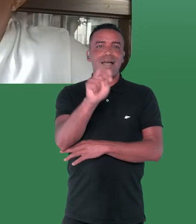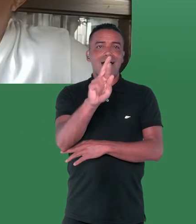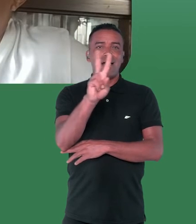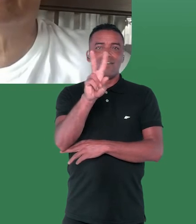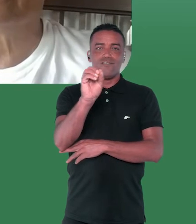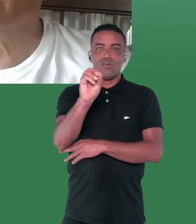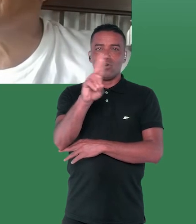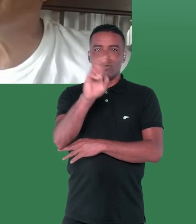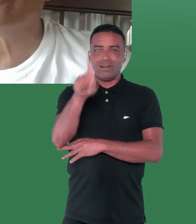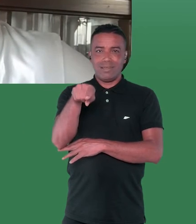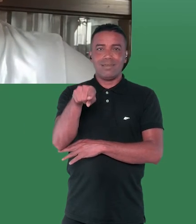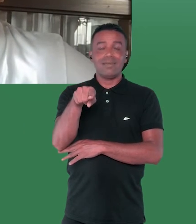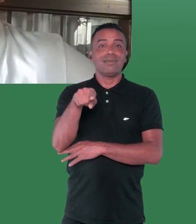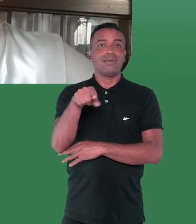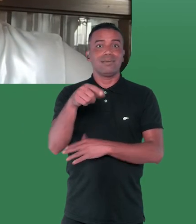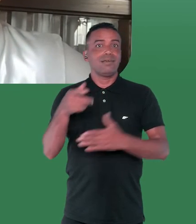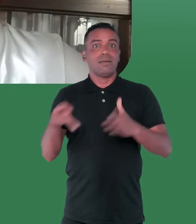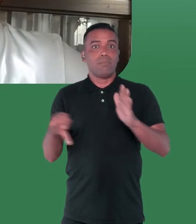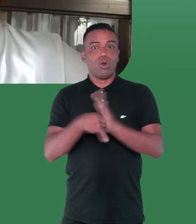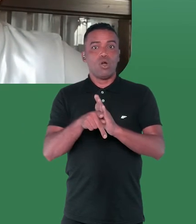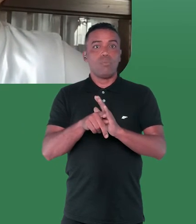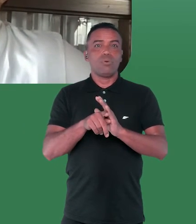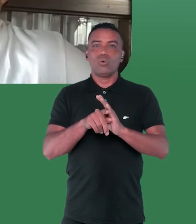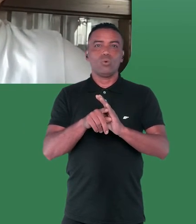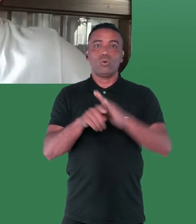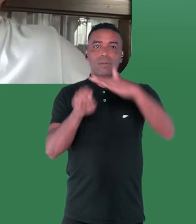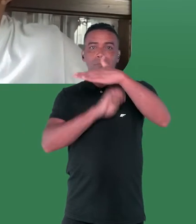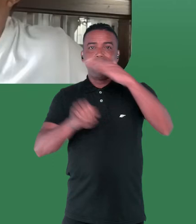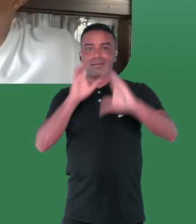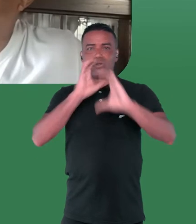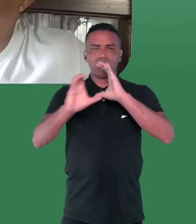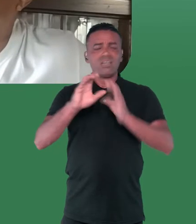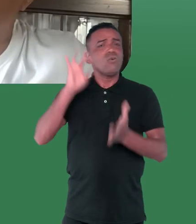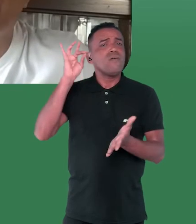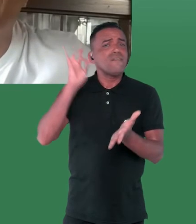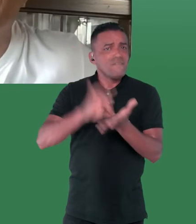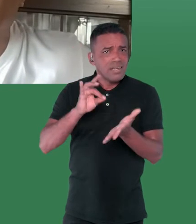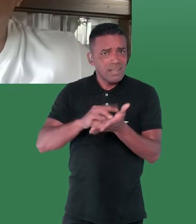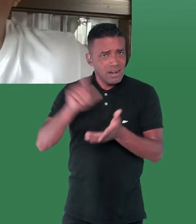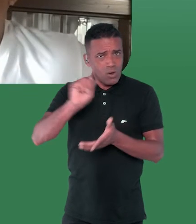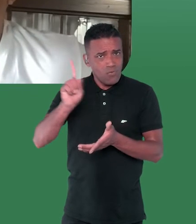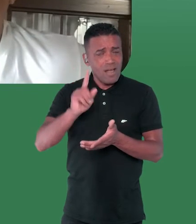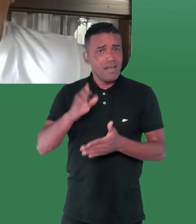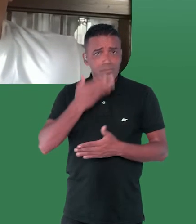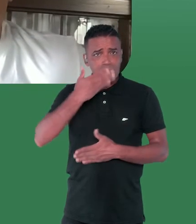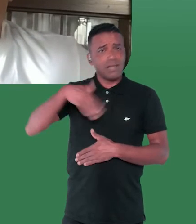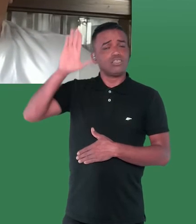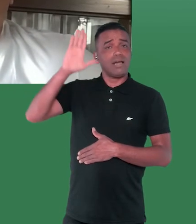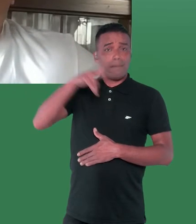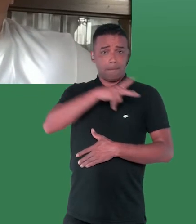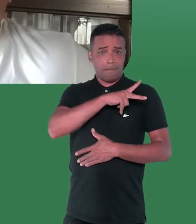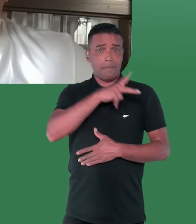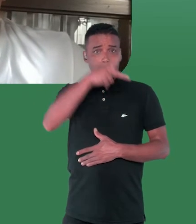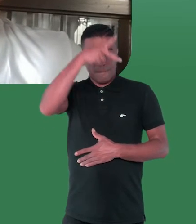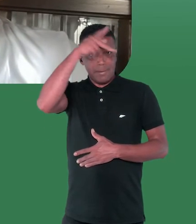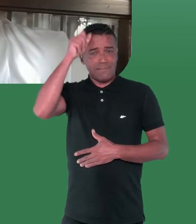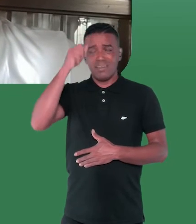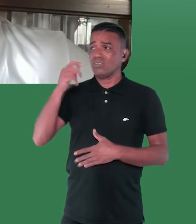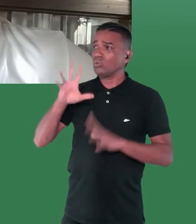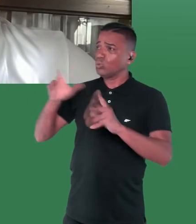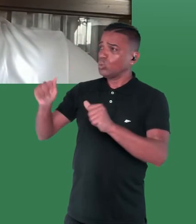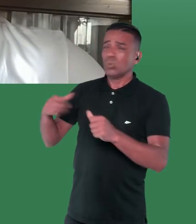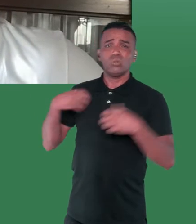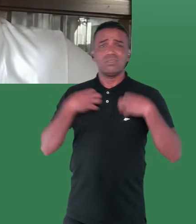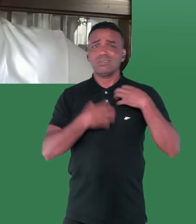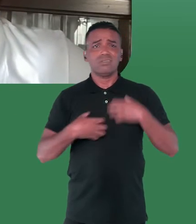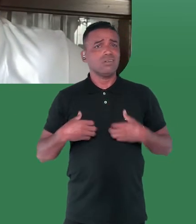Rafael, uma excelente agência de comunicação. Ele falou, é verdade que você não vai mais ser candidato a prefeito? Eu falei, pô, mas estamos todos